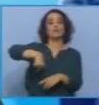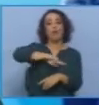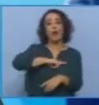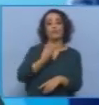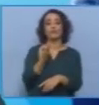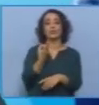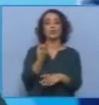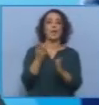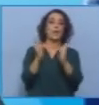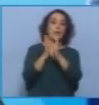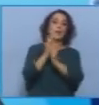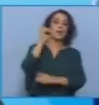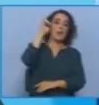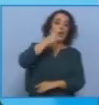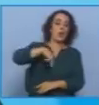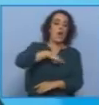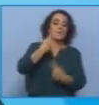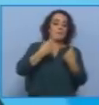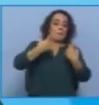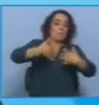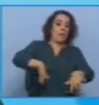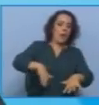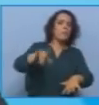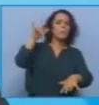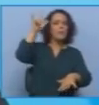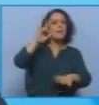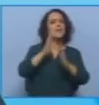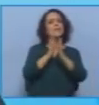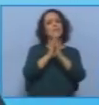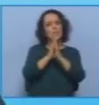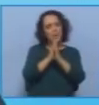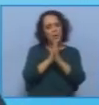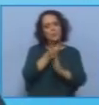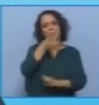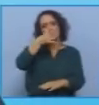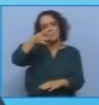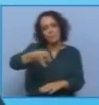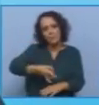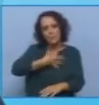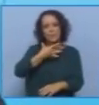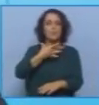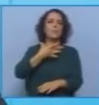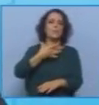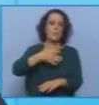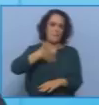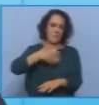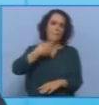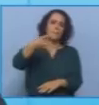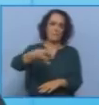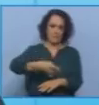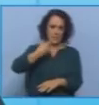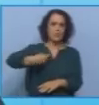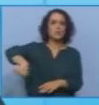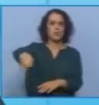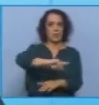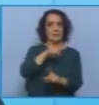fazemos a Deus, Deus dá sempre a volta com o seu perdão, com a sua misericórdia. E